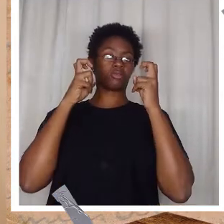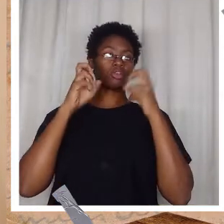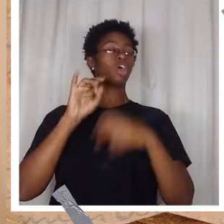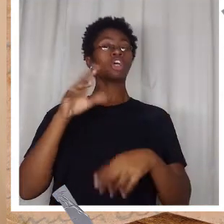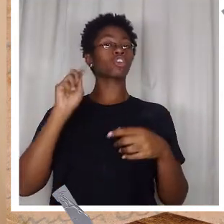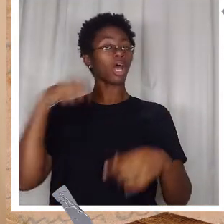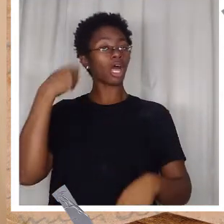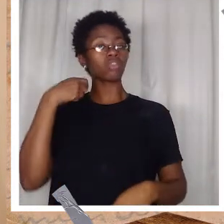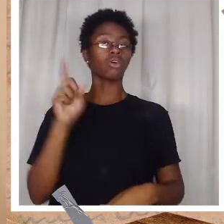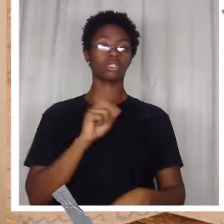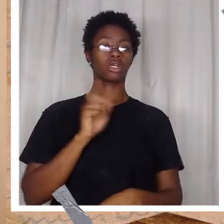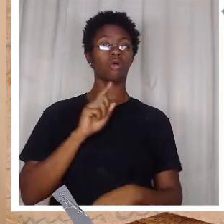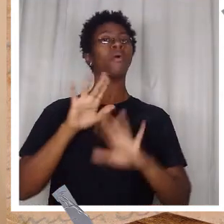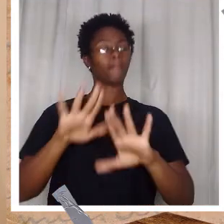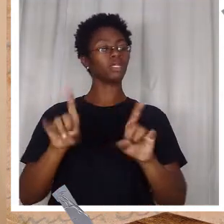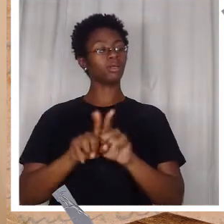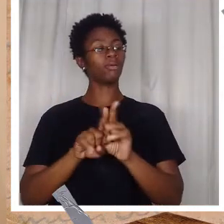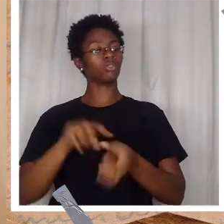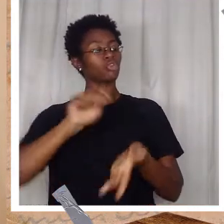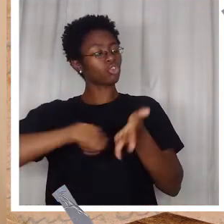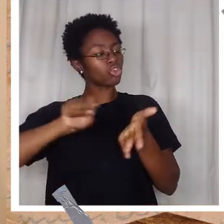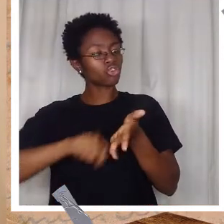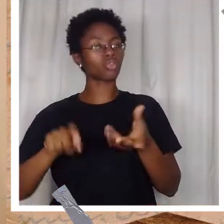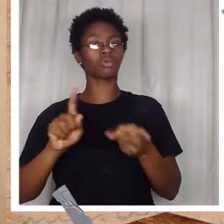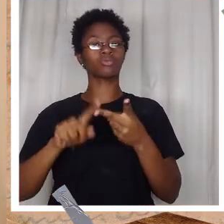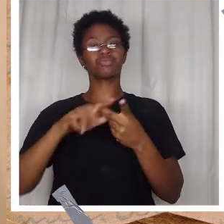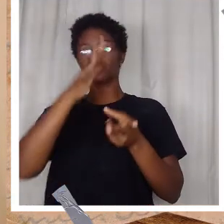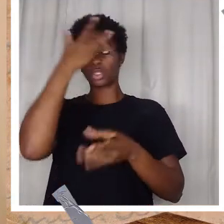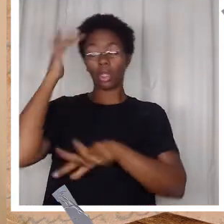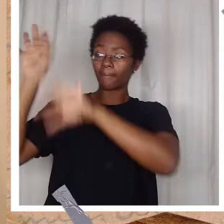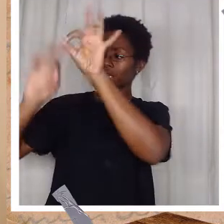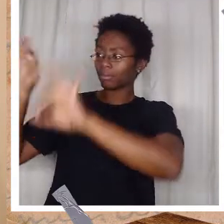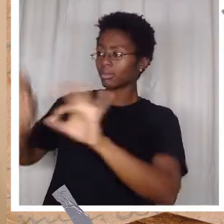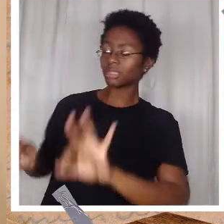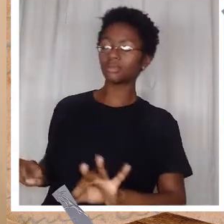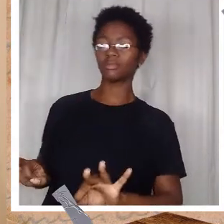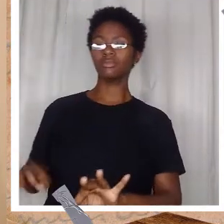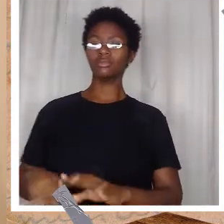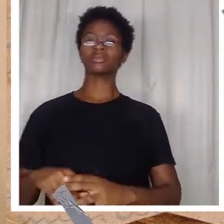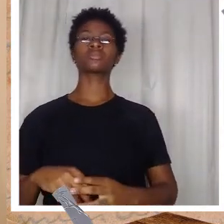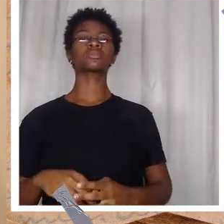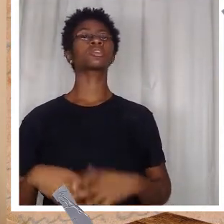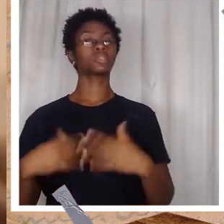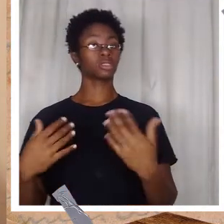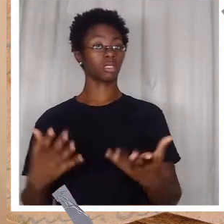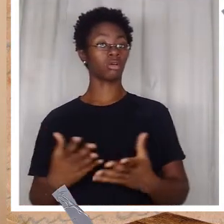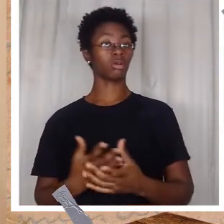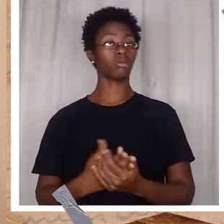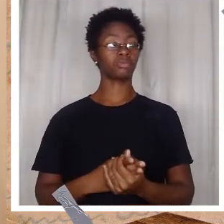o cenógrafo. Eu, de uns anos para cá, o envelhecimento nos ajuda a ser mais